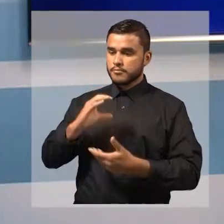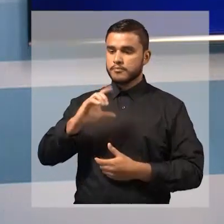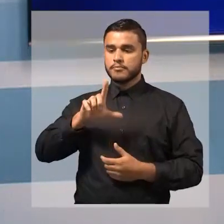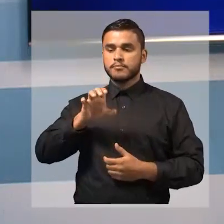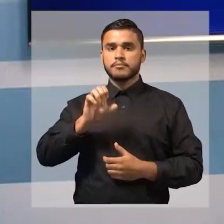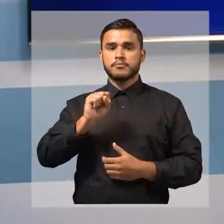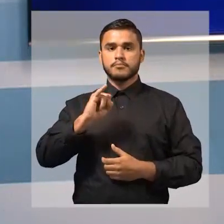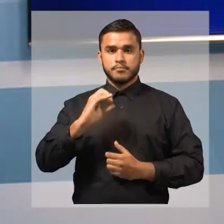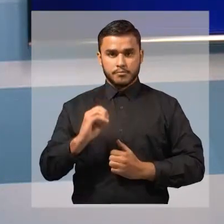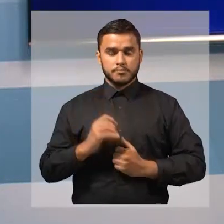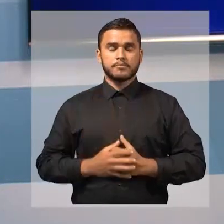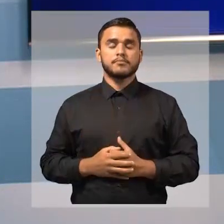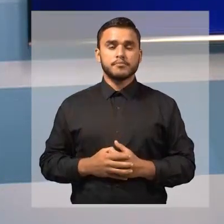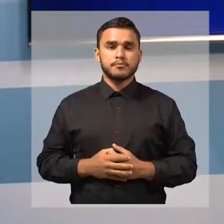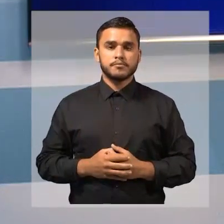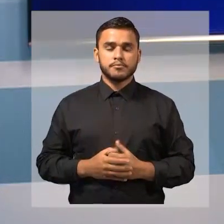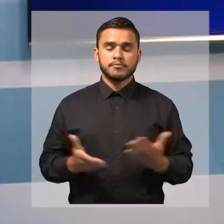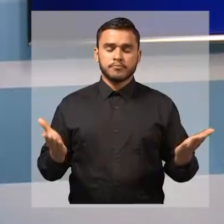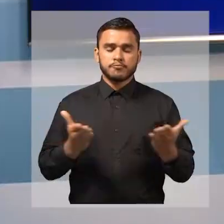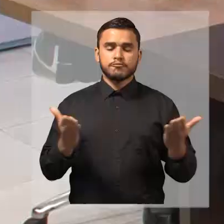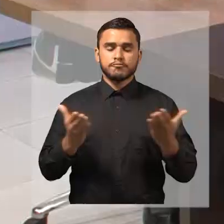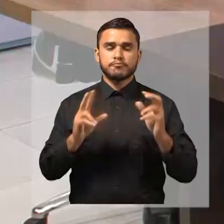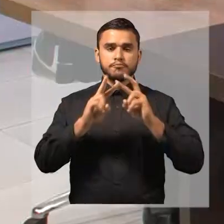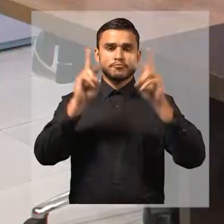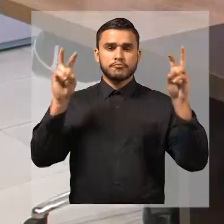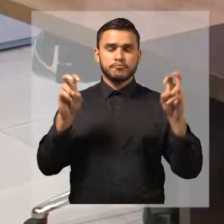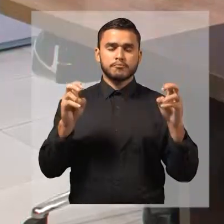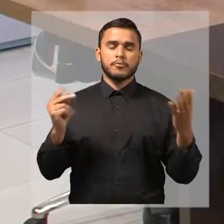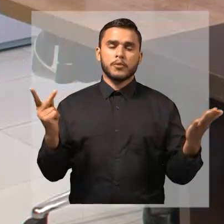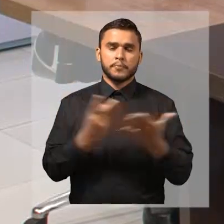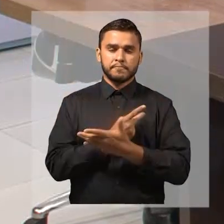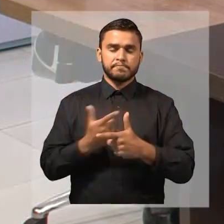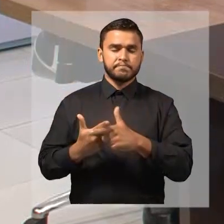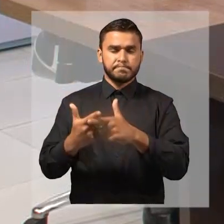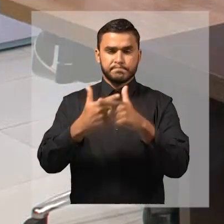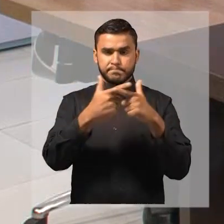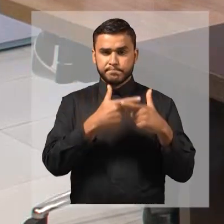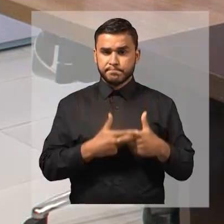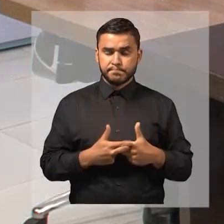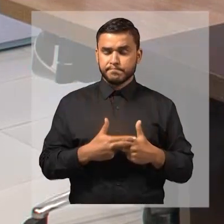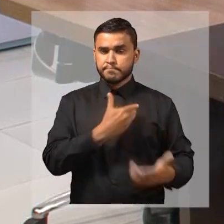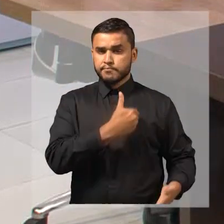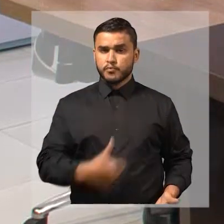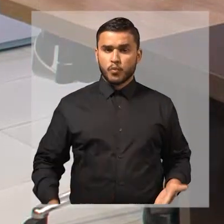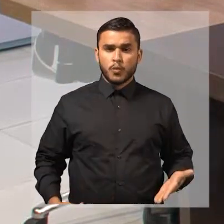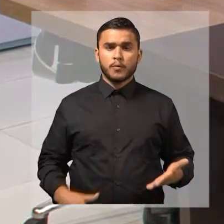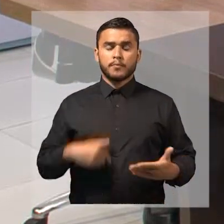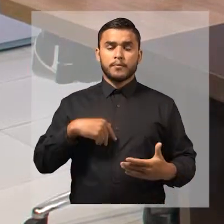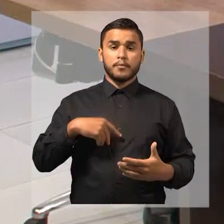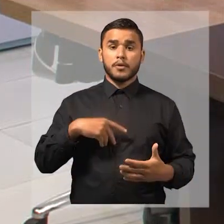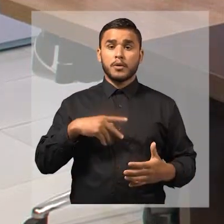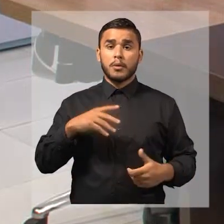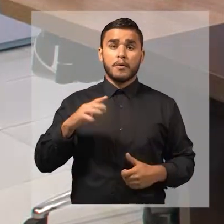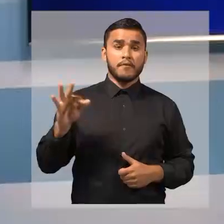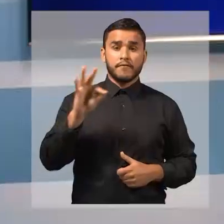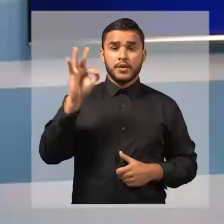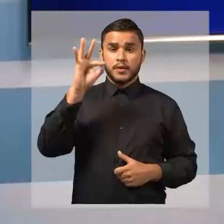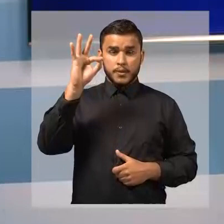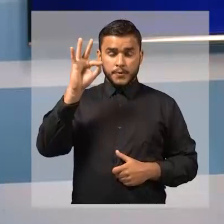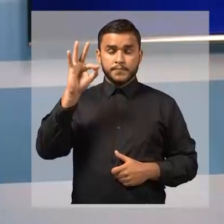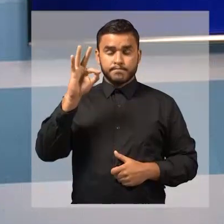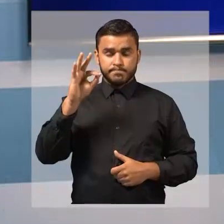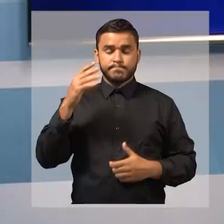de agora, analisar os conflitos e as tensões na República Brasileira a